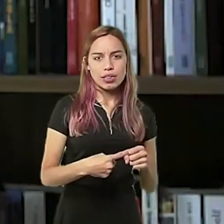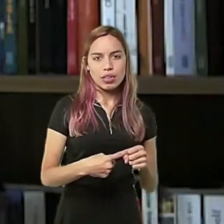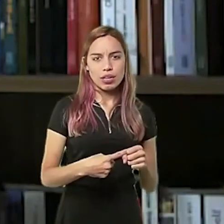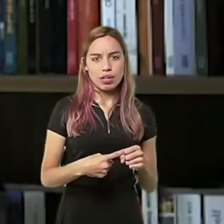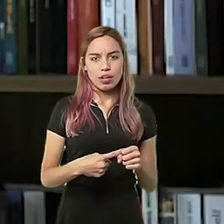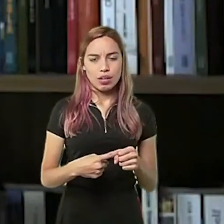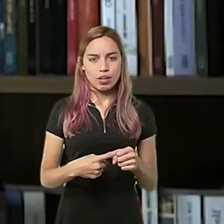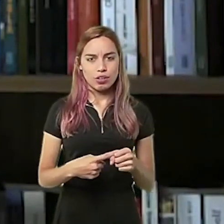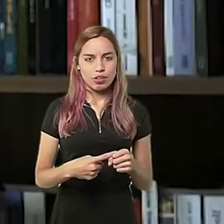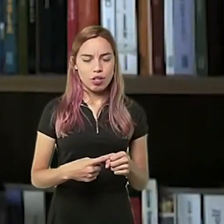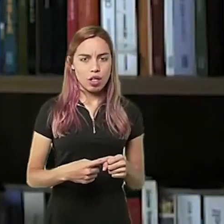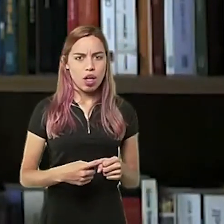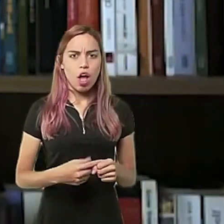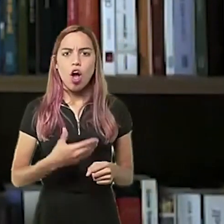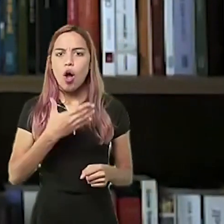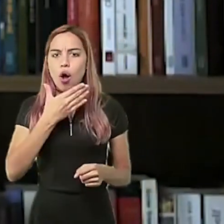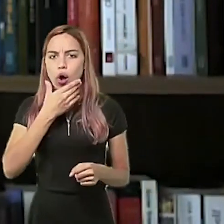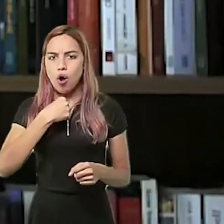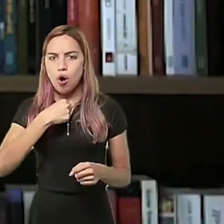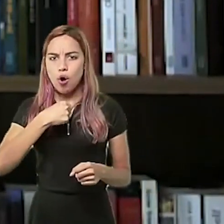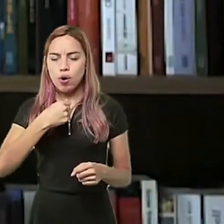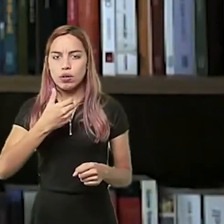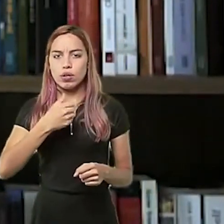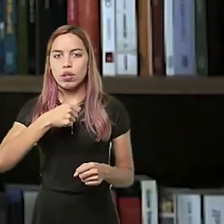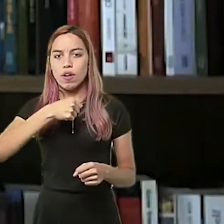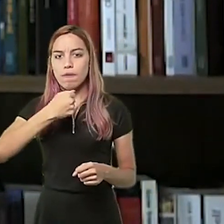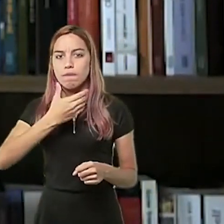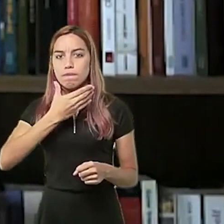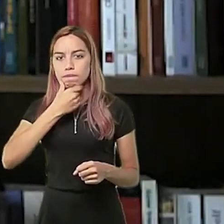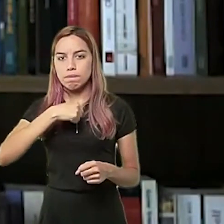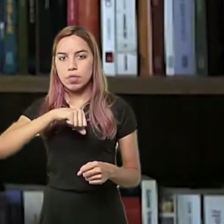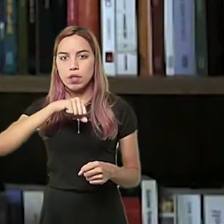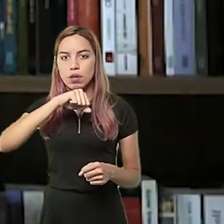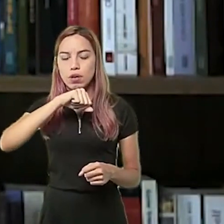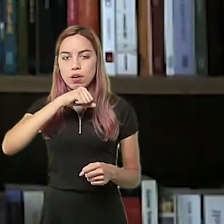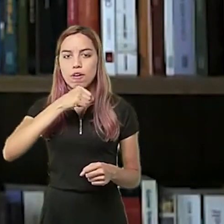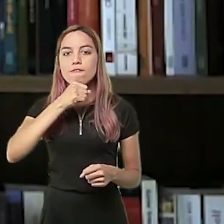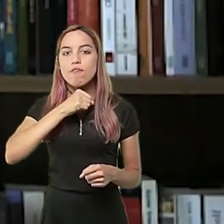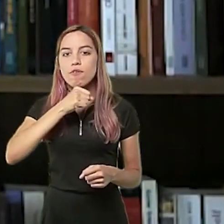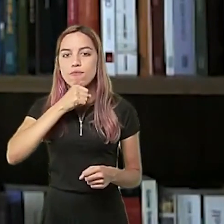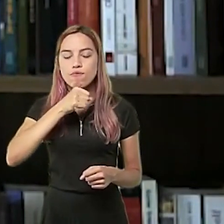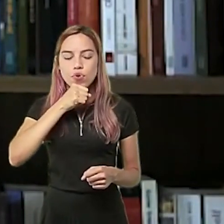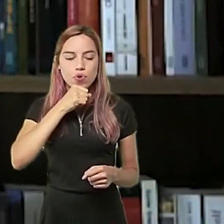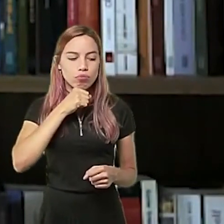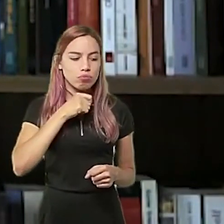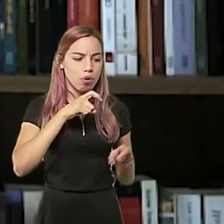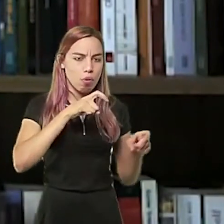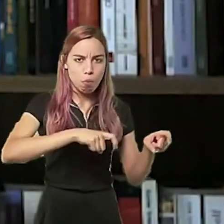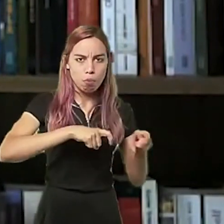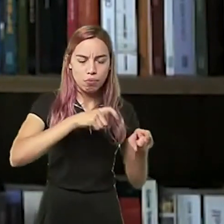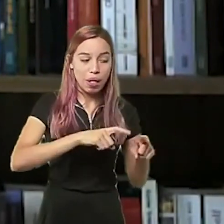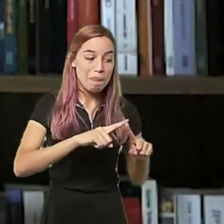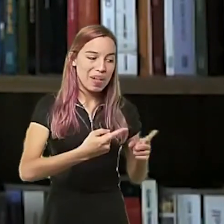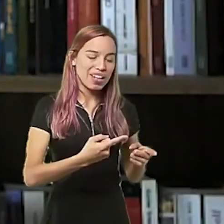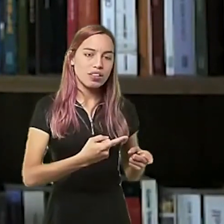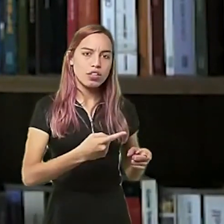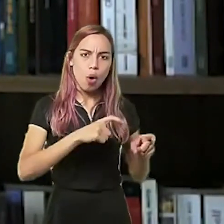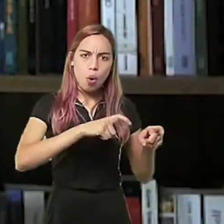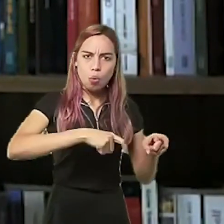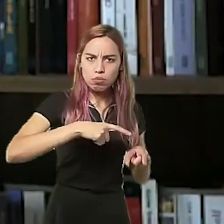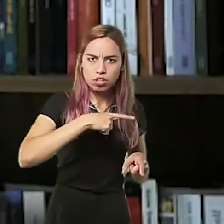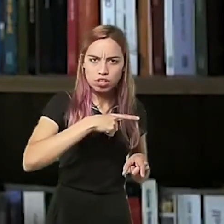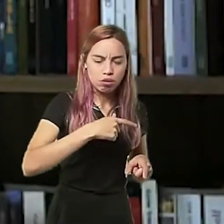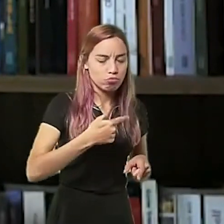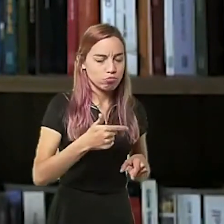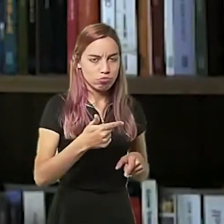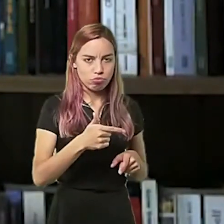fosse agricultor. Ou seja, ele vivia também de servidão, né? Plantando em terra alheia, podendo morar